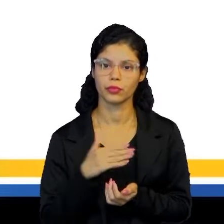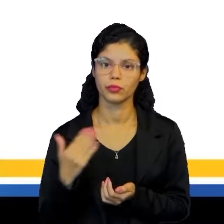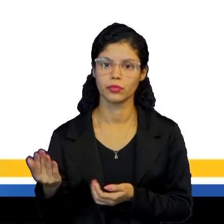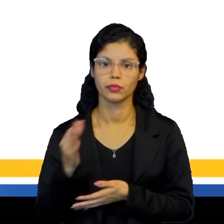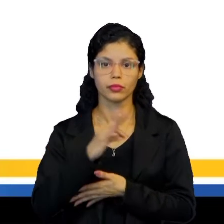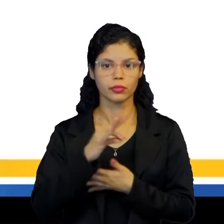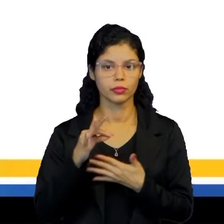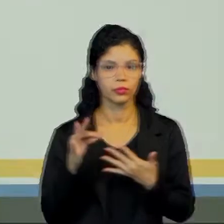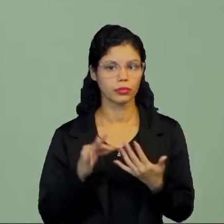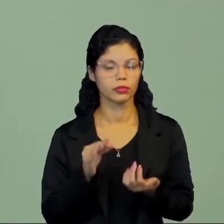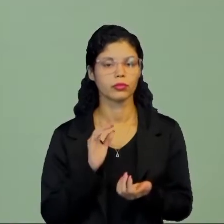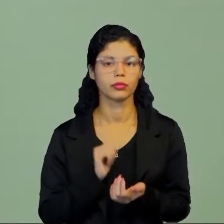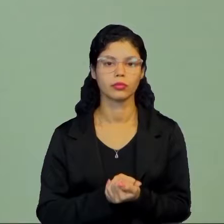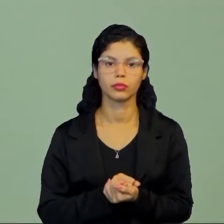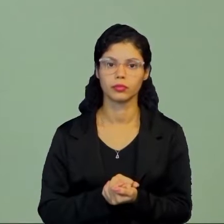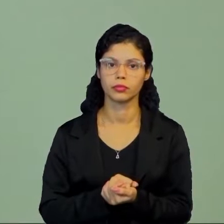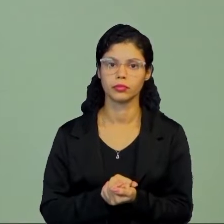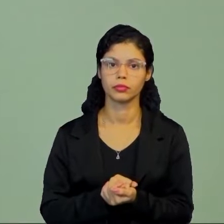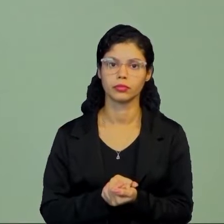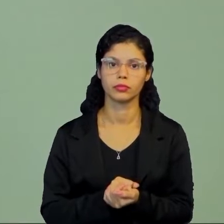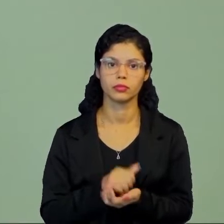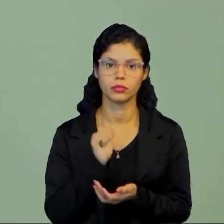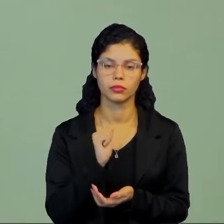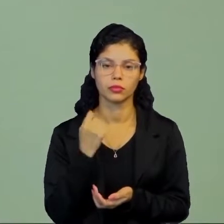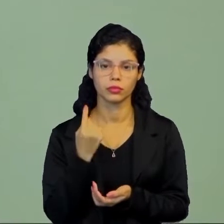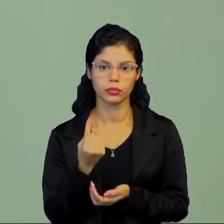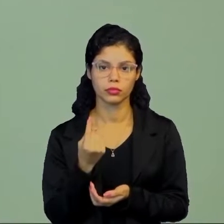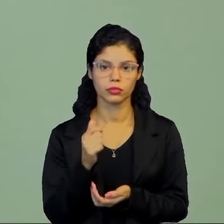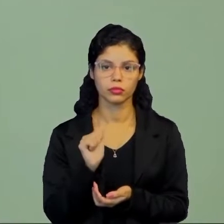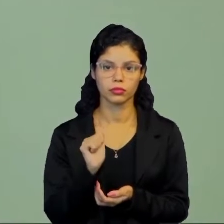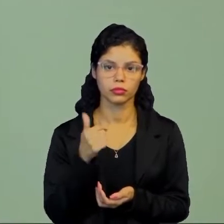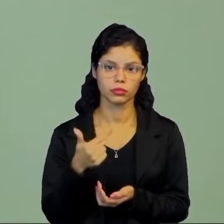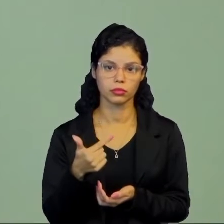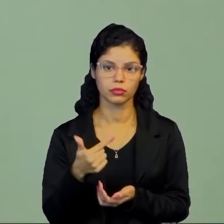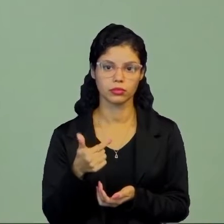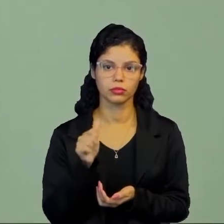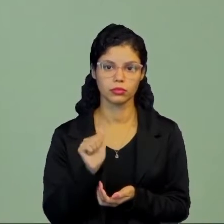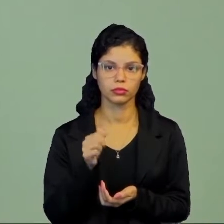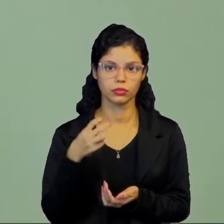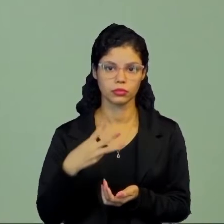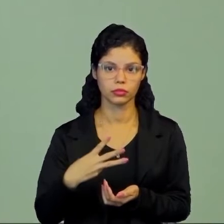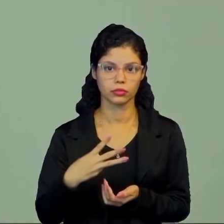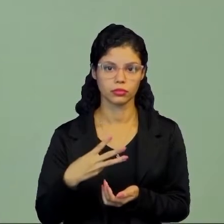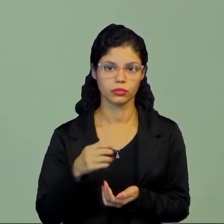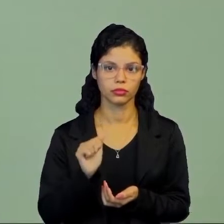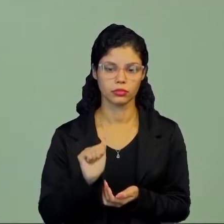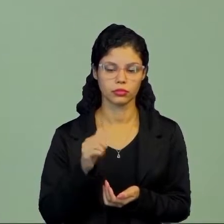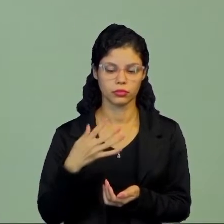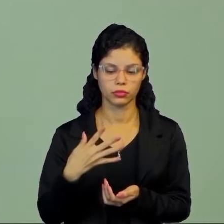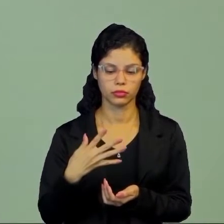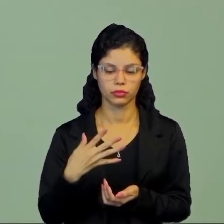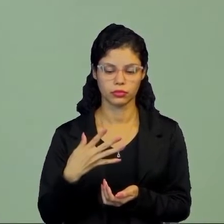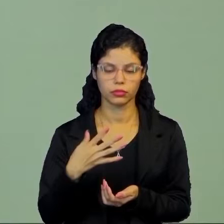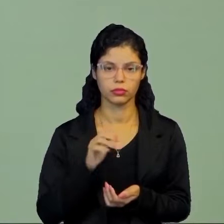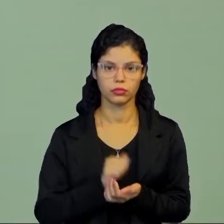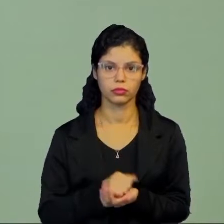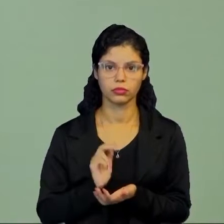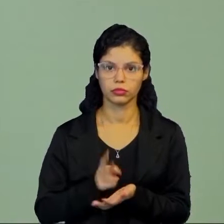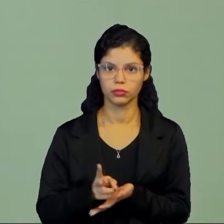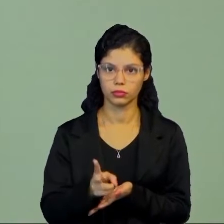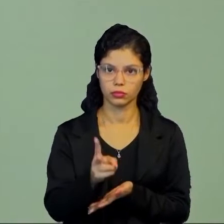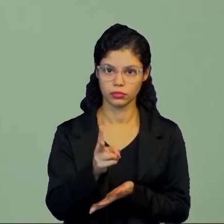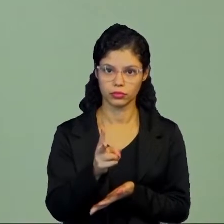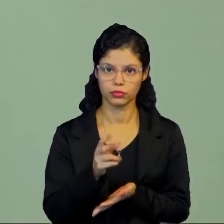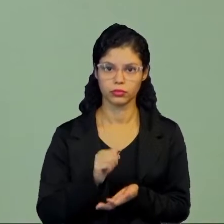falo de elementos, eu estou falando do A1, o A2, o A3, o A4 e assim